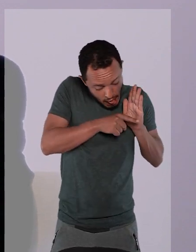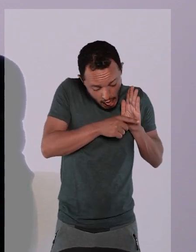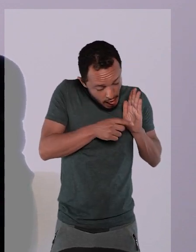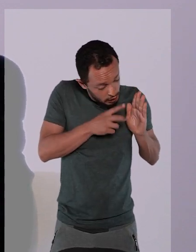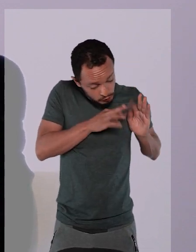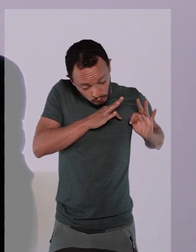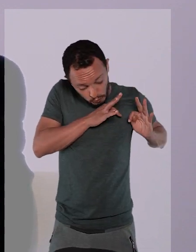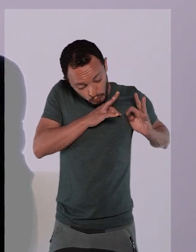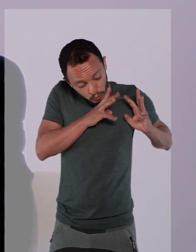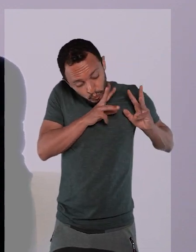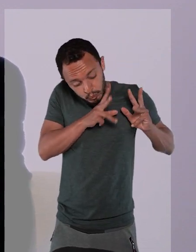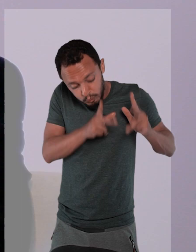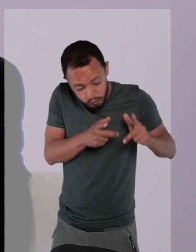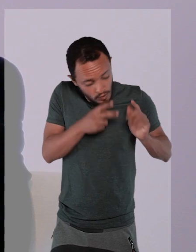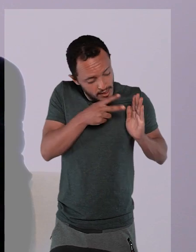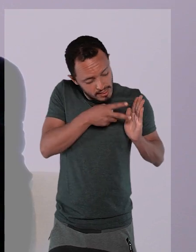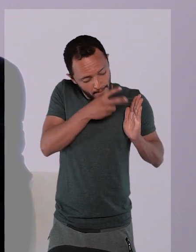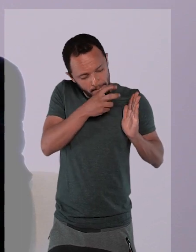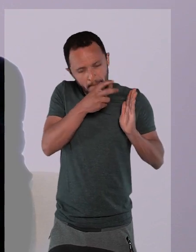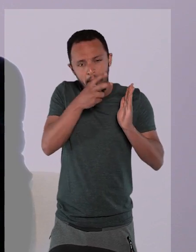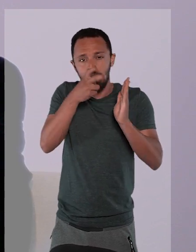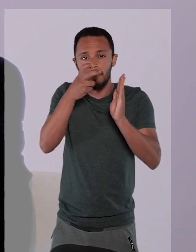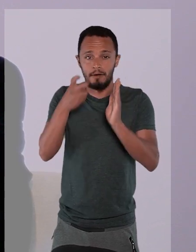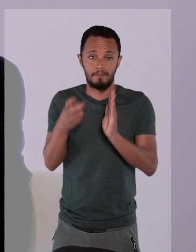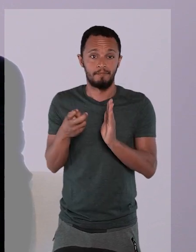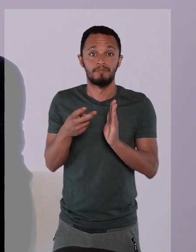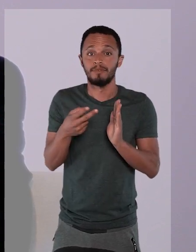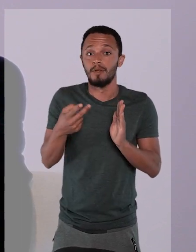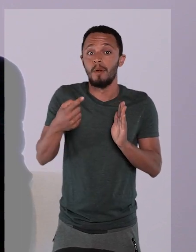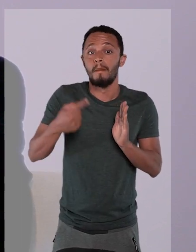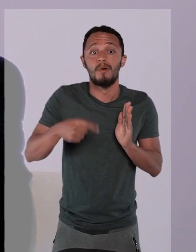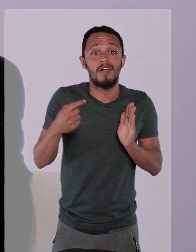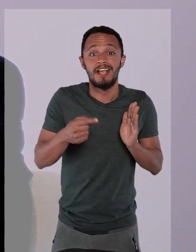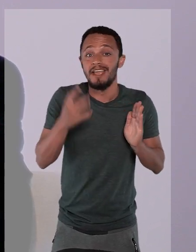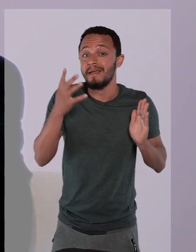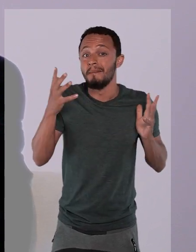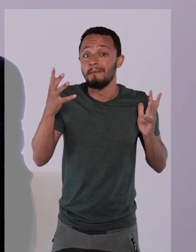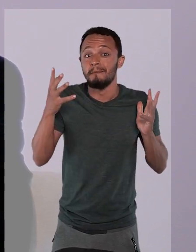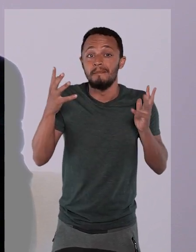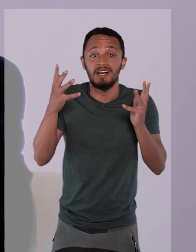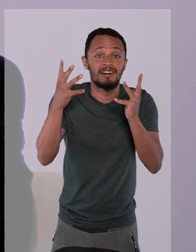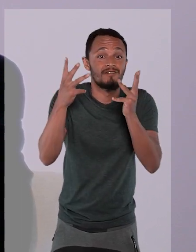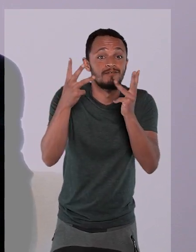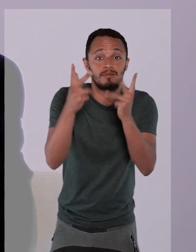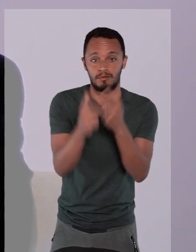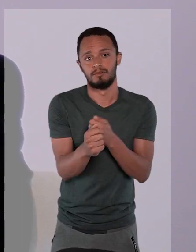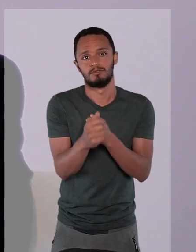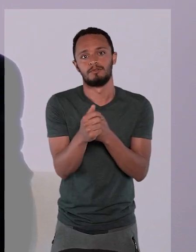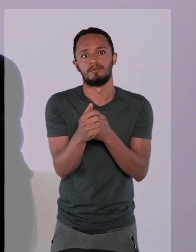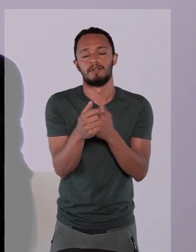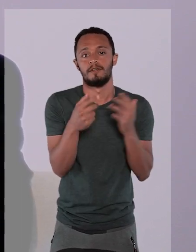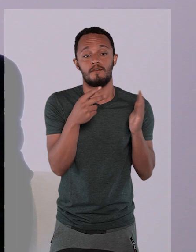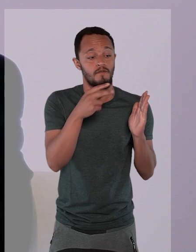porque eu me vi várias vezes em cada um dos textos, né?